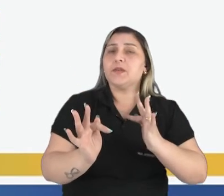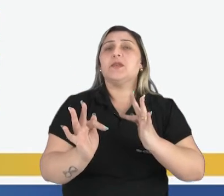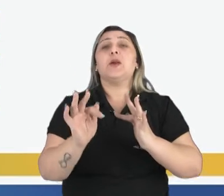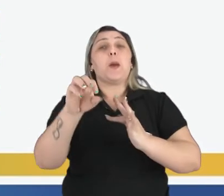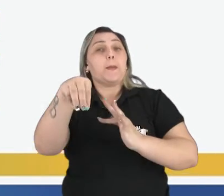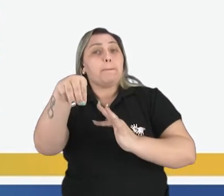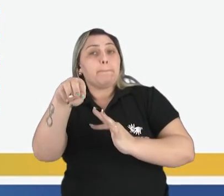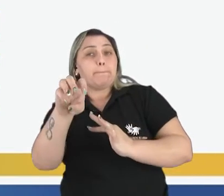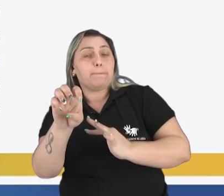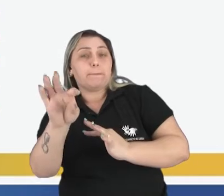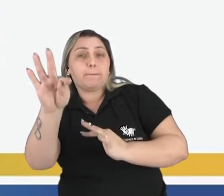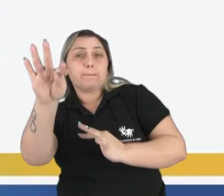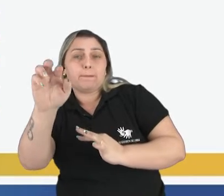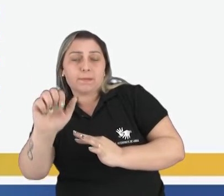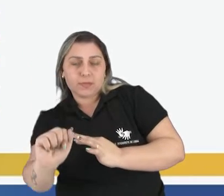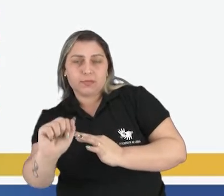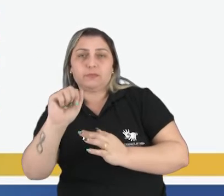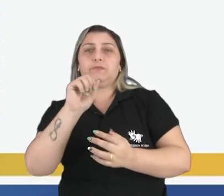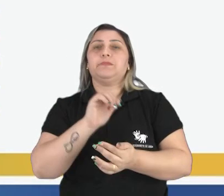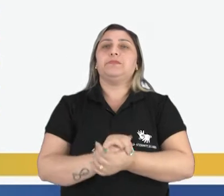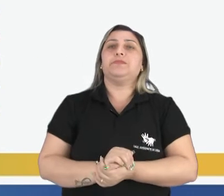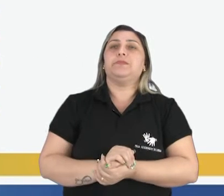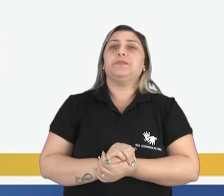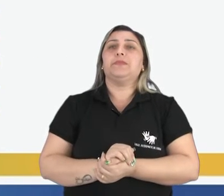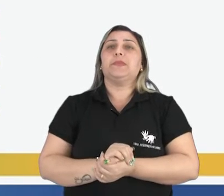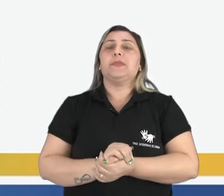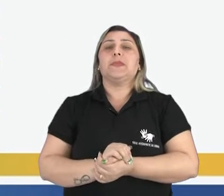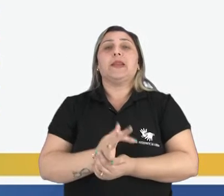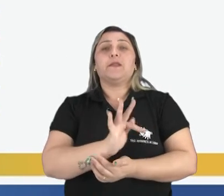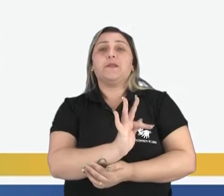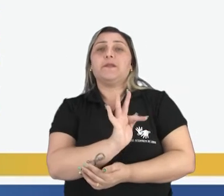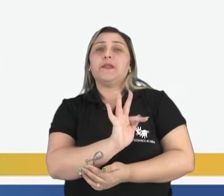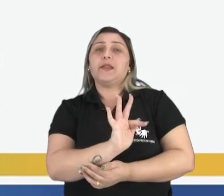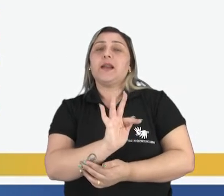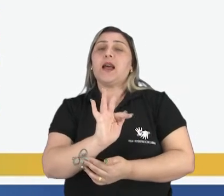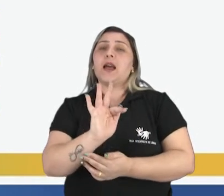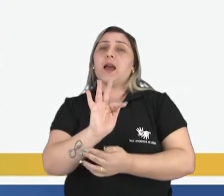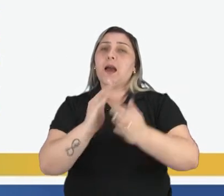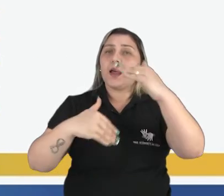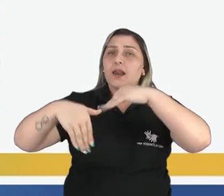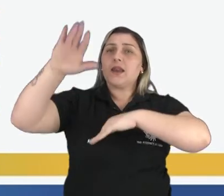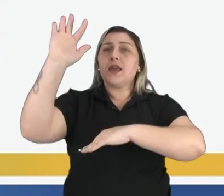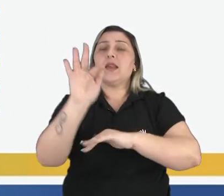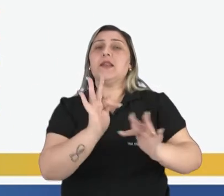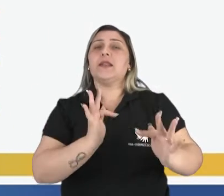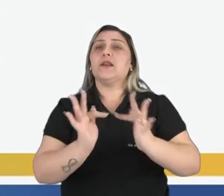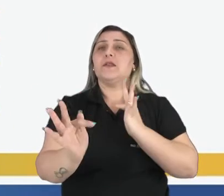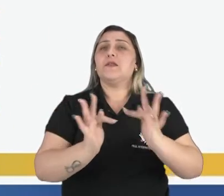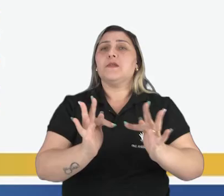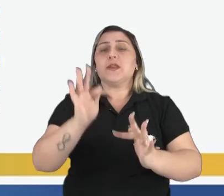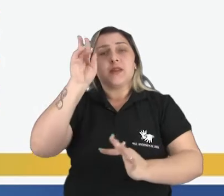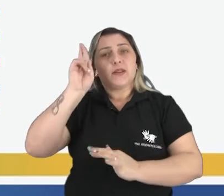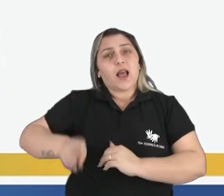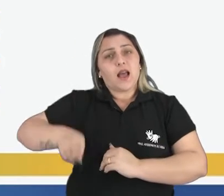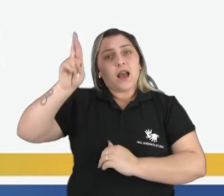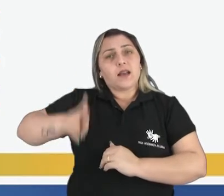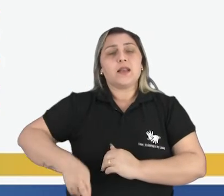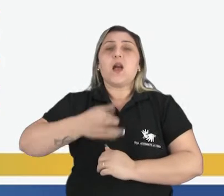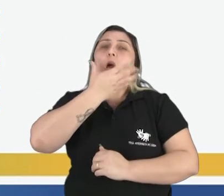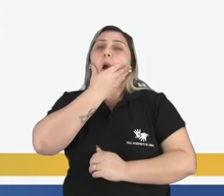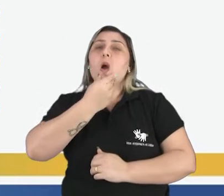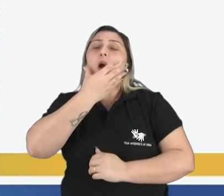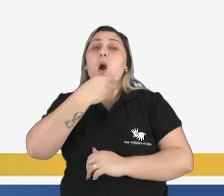não, né? Meta, né? Meta além do físico, além da física, tá? Então, a partir da razão do homem,